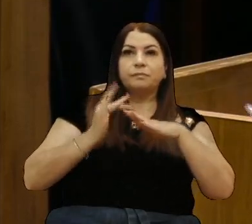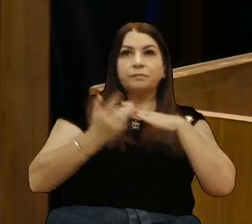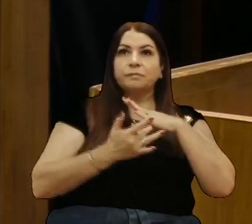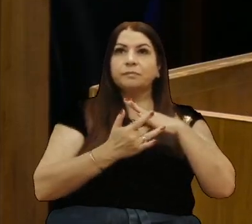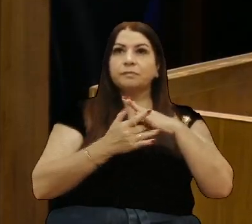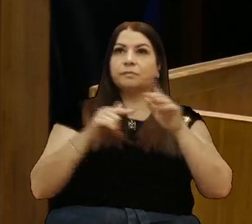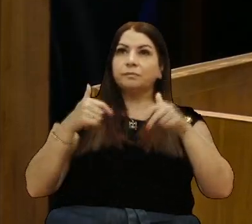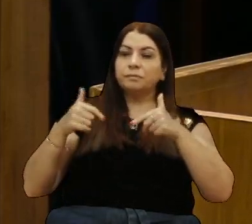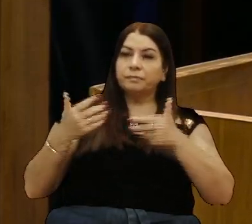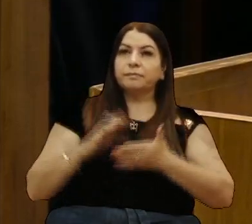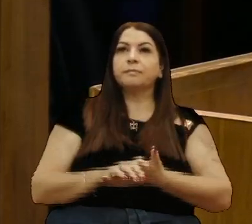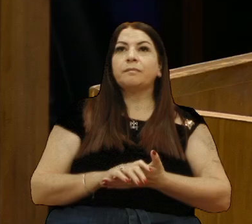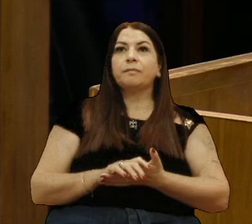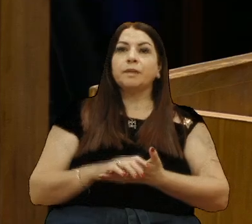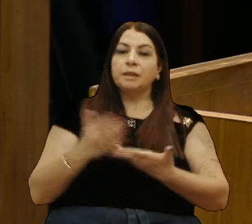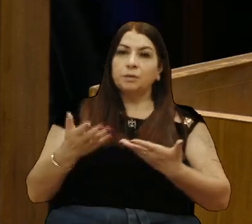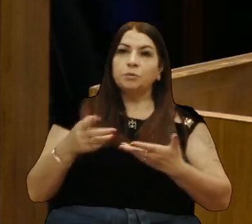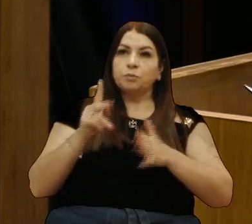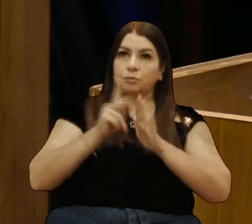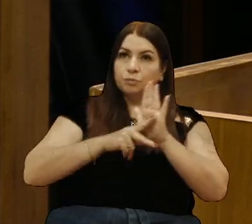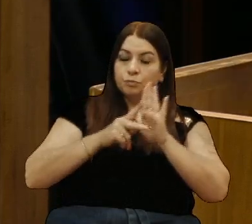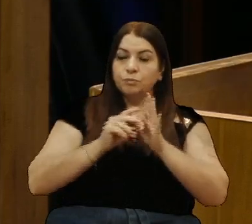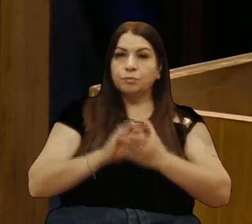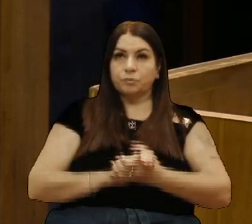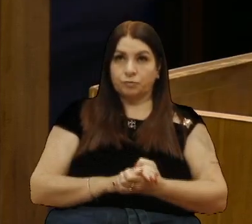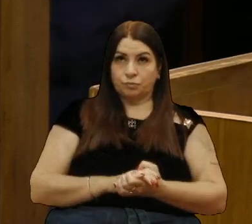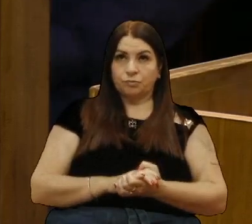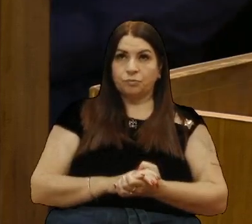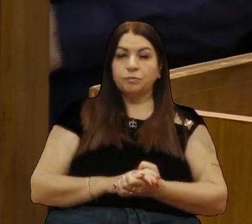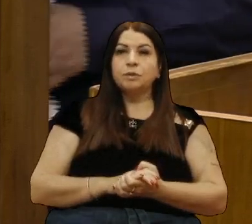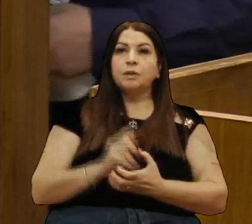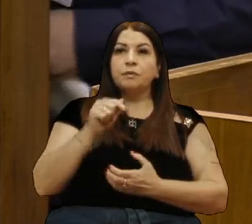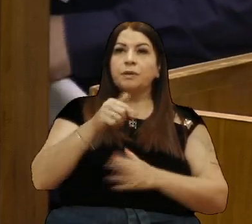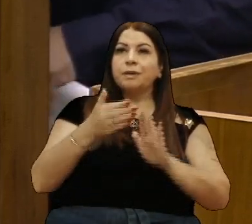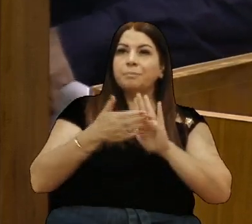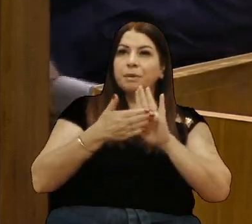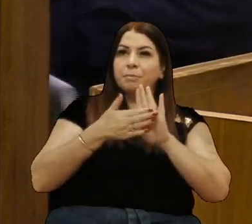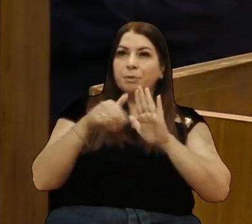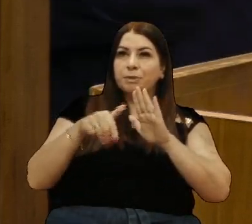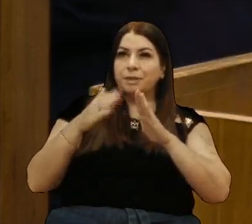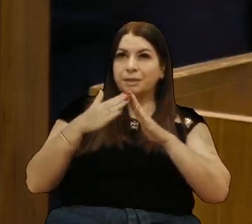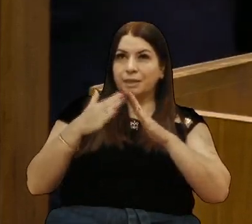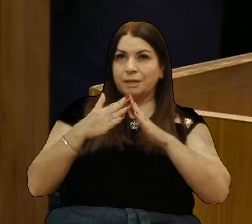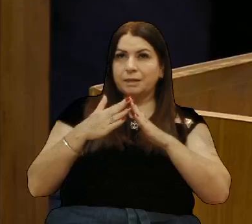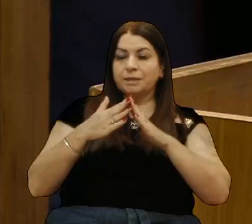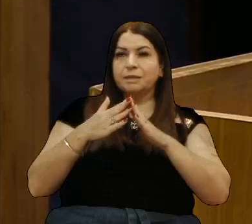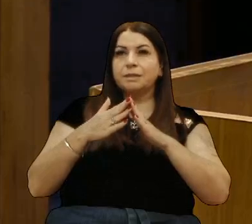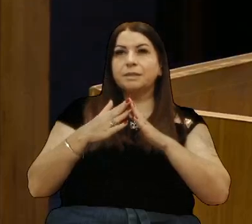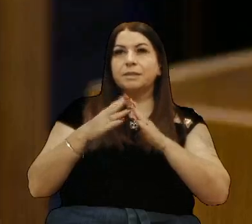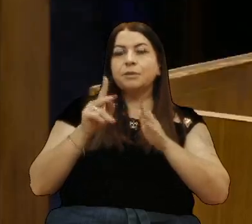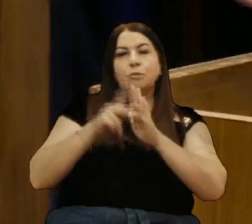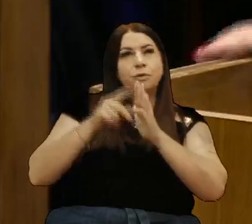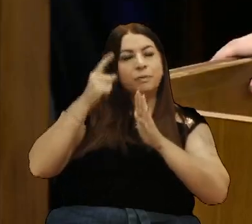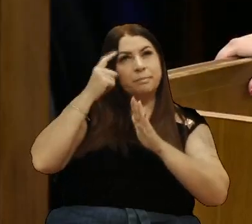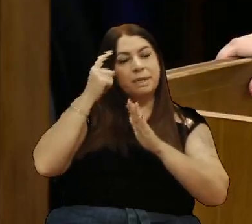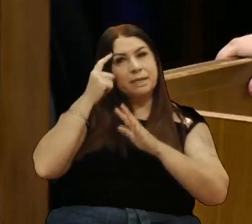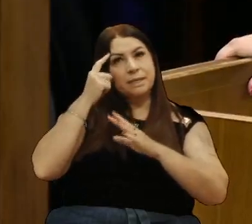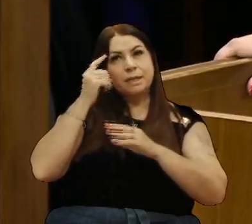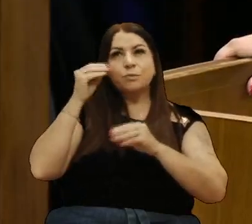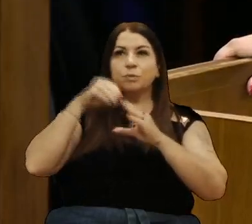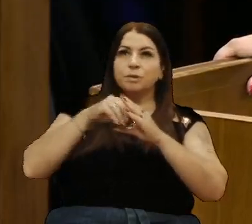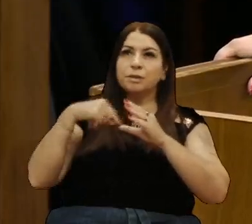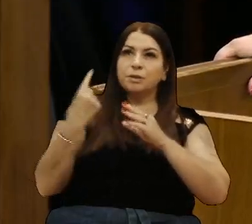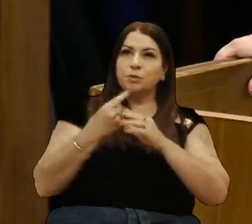trabalho, enfim. Hoje esse projeto vem para a pauta nessa casa, um projeto que foi pensado dentro do